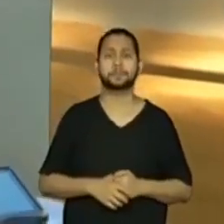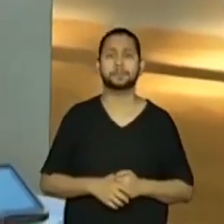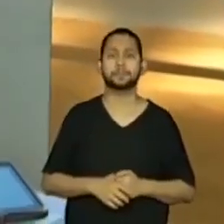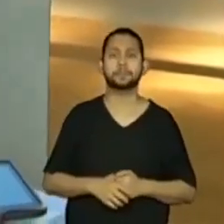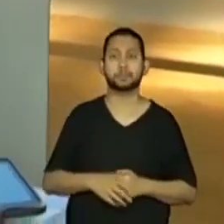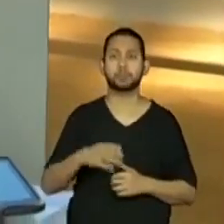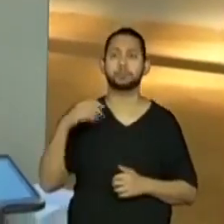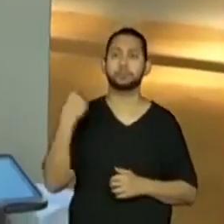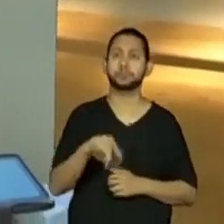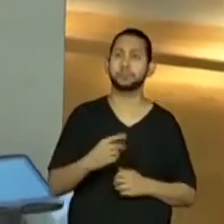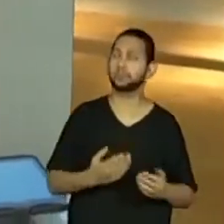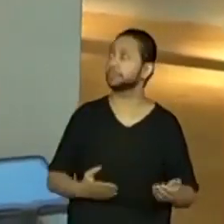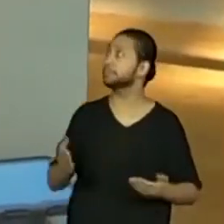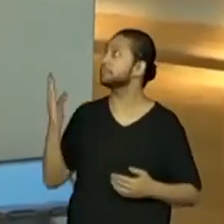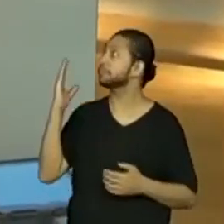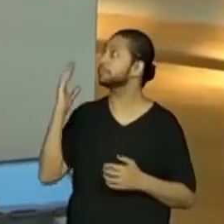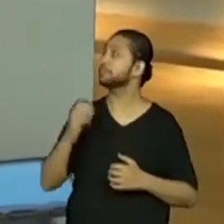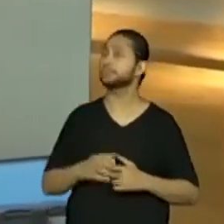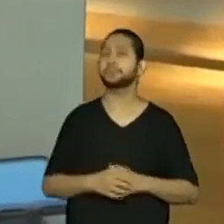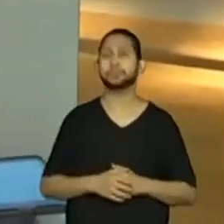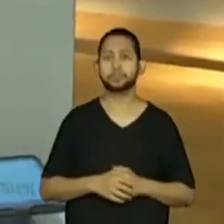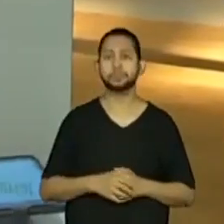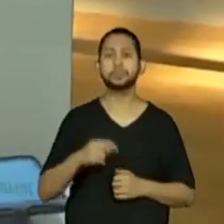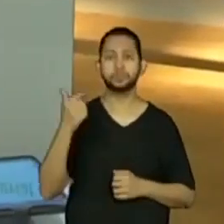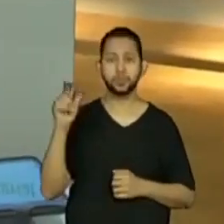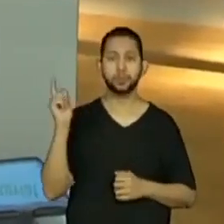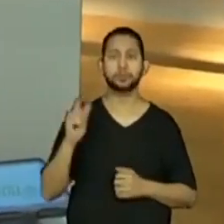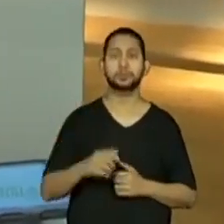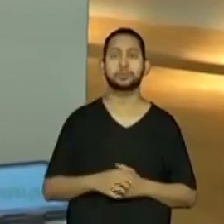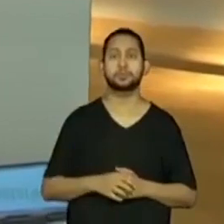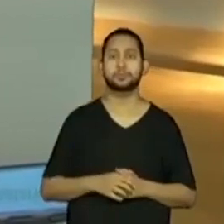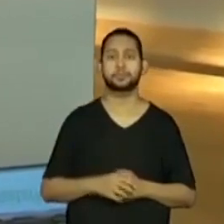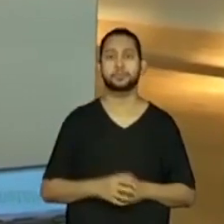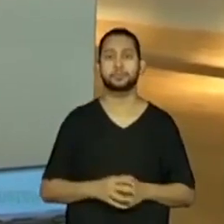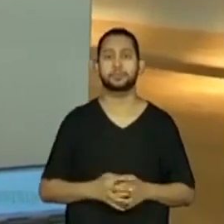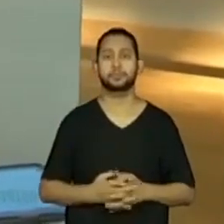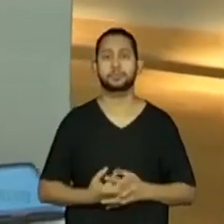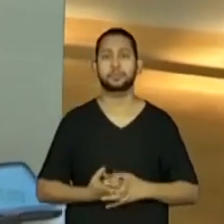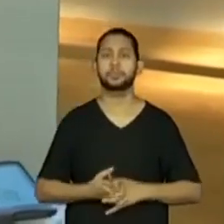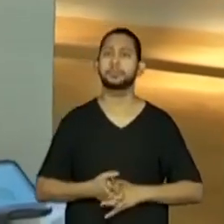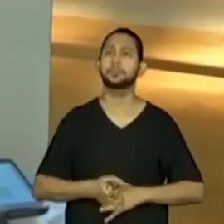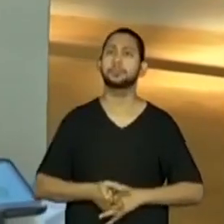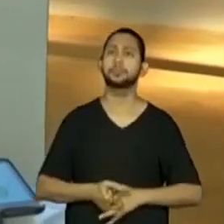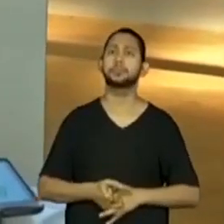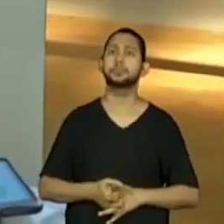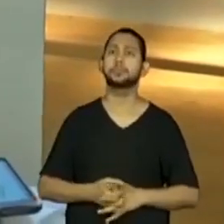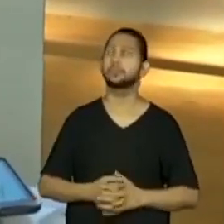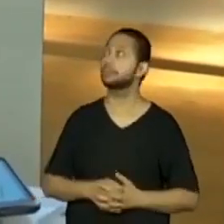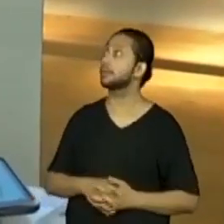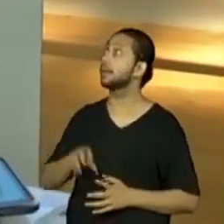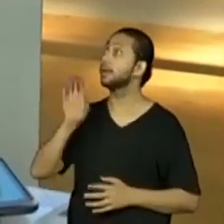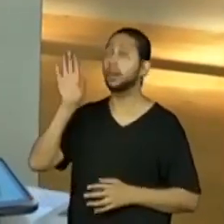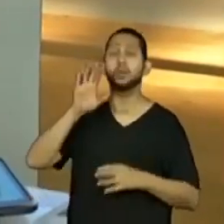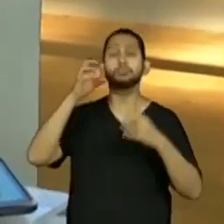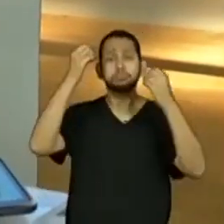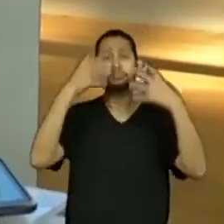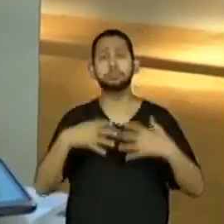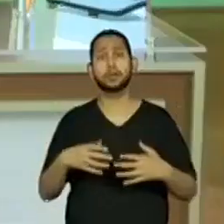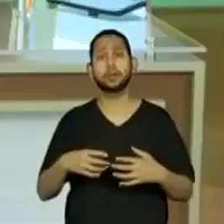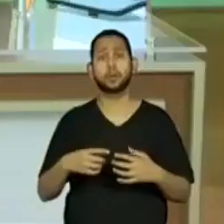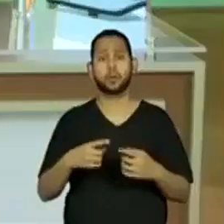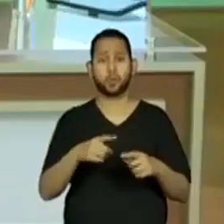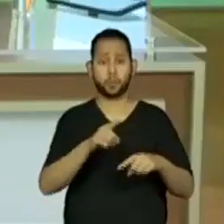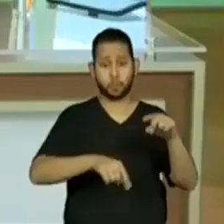Então, vamos lá. Vamos para a próxima tela, por favor. Ainda me referindo aos sons